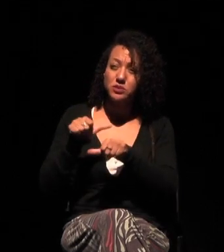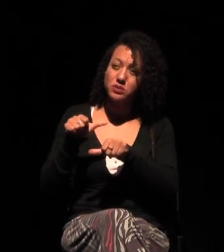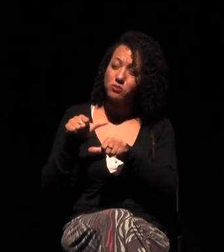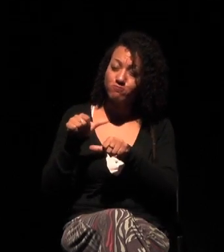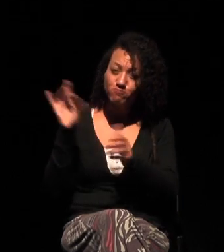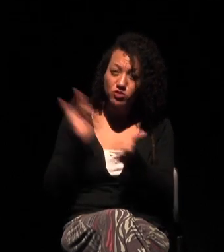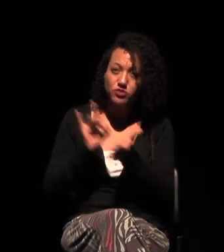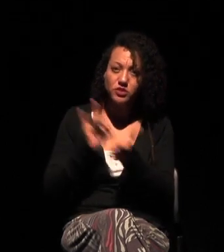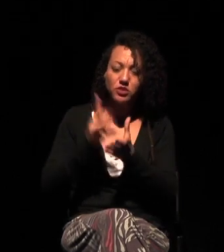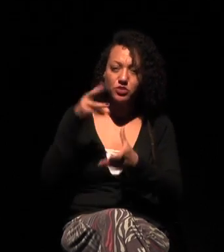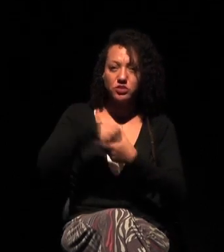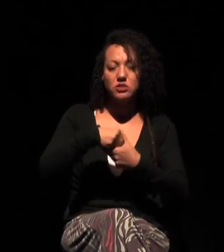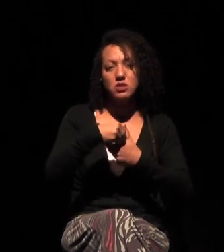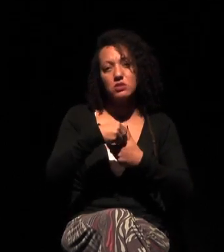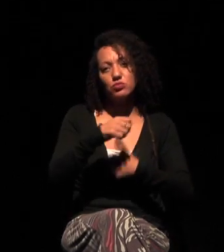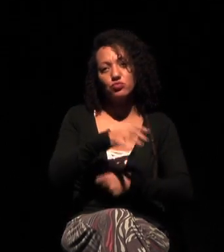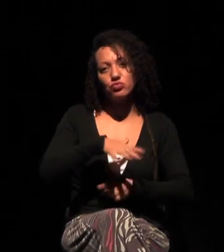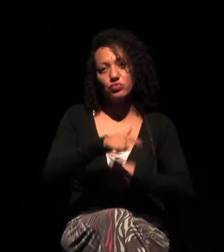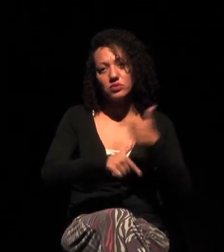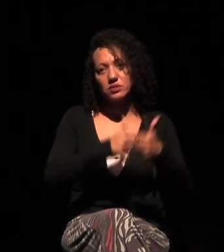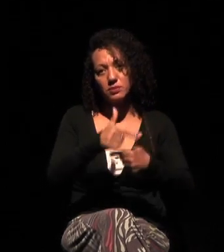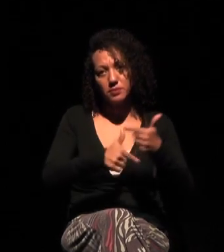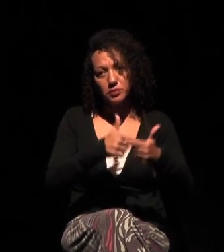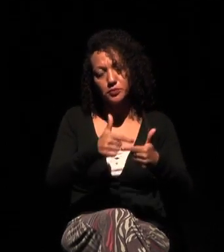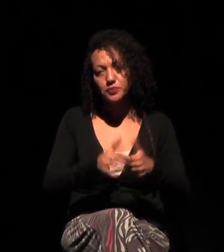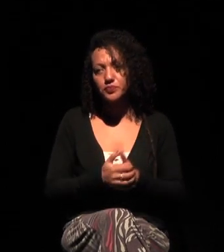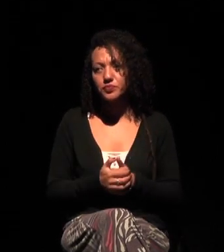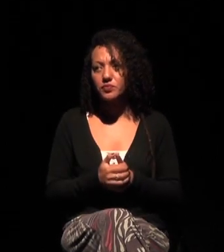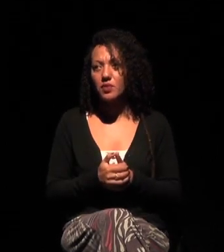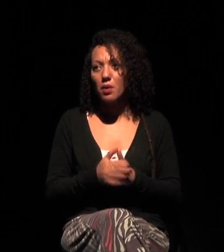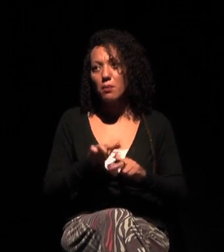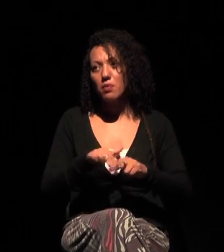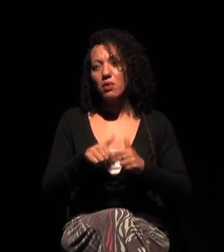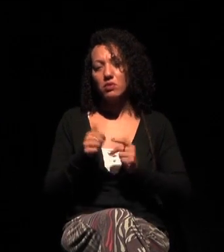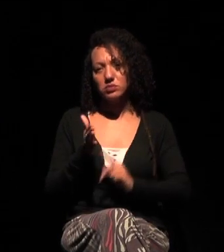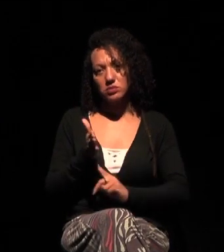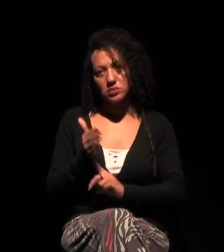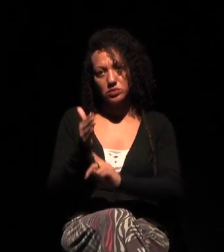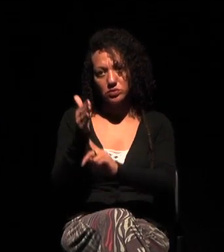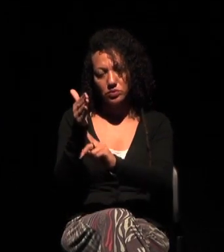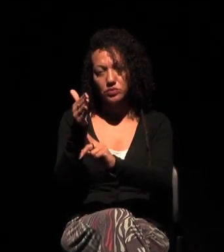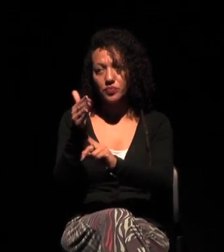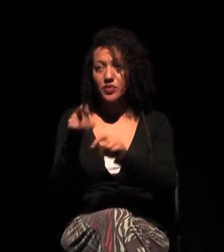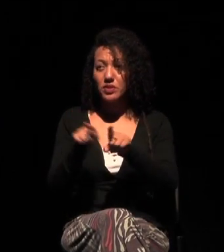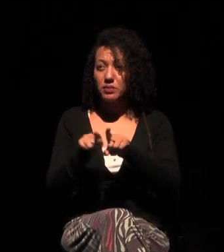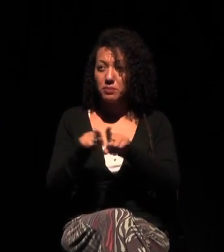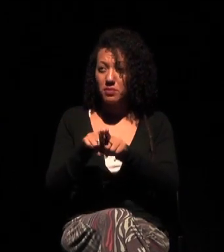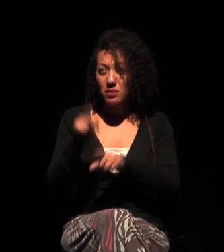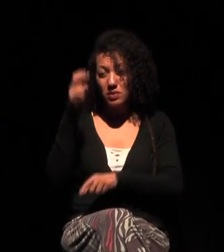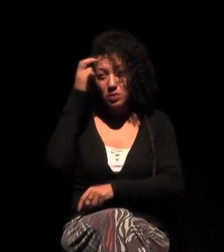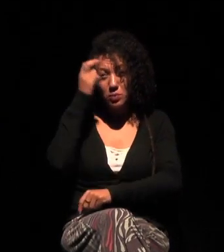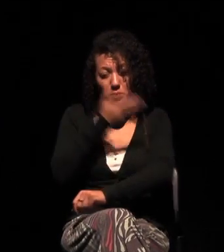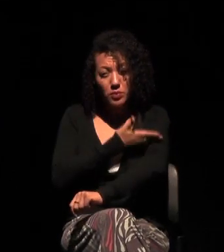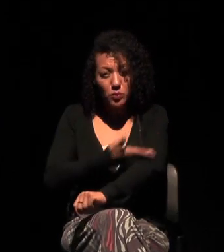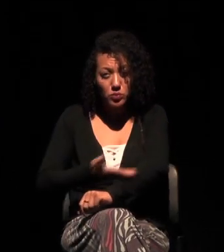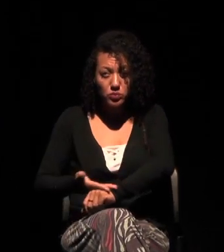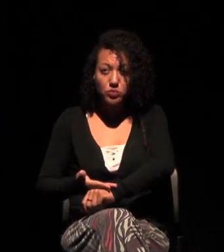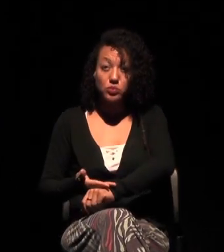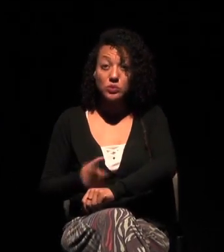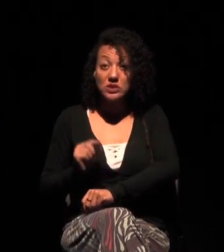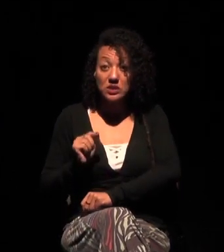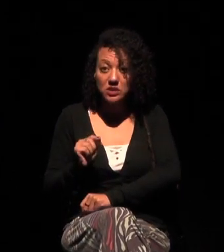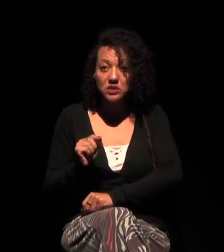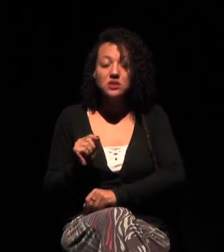é e nomeadamente mais uma vez por via tecnológica ea questão de uma cultura que muito